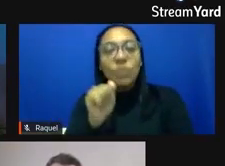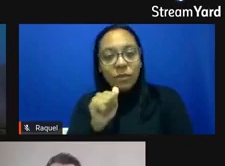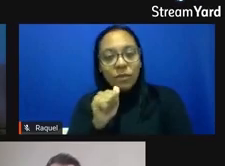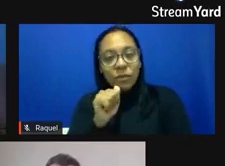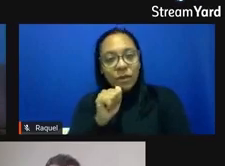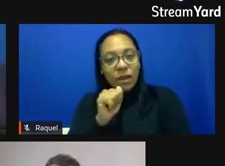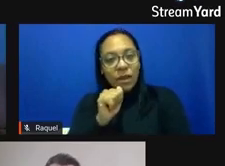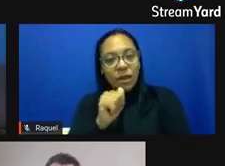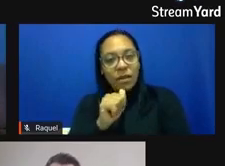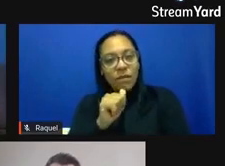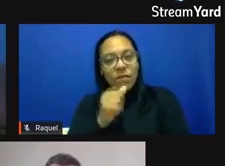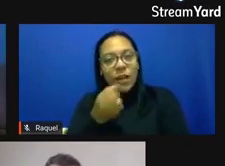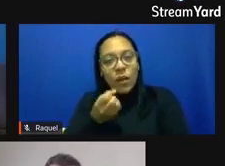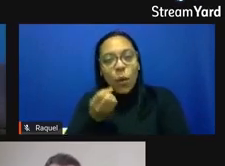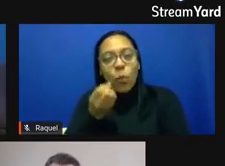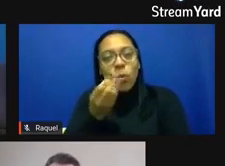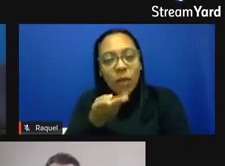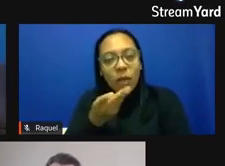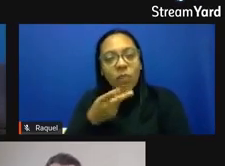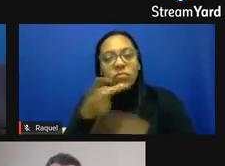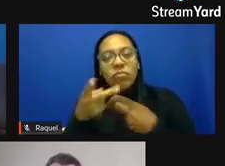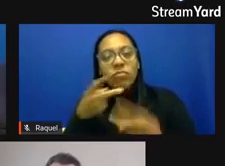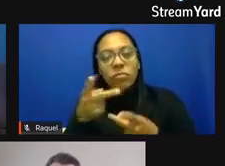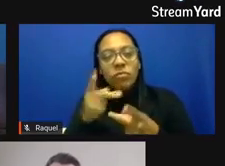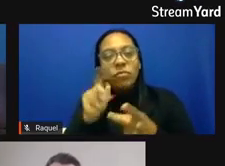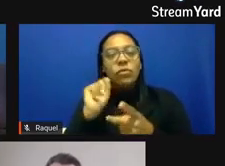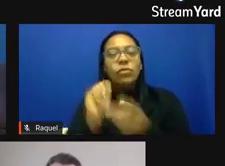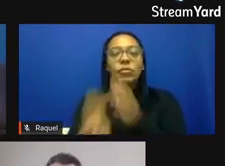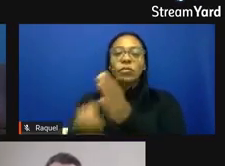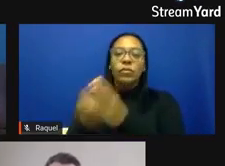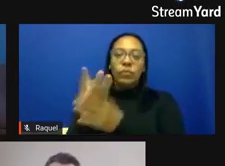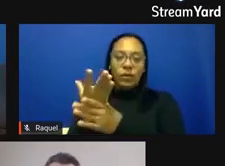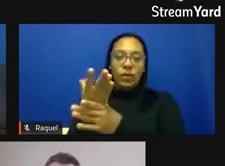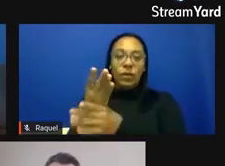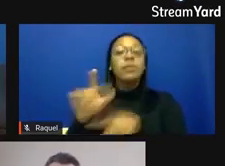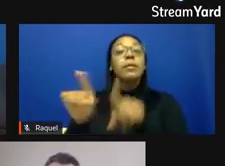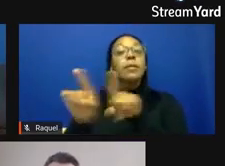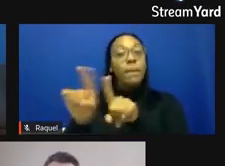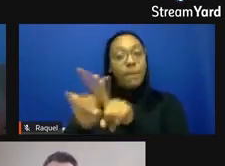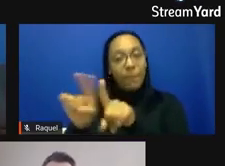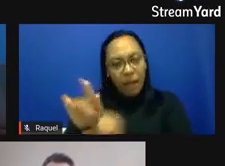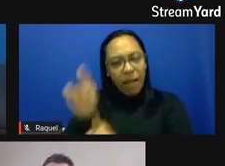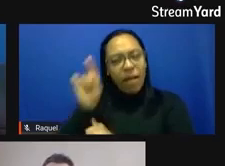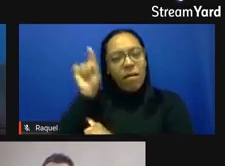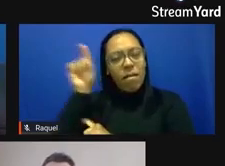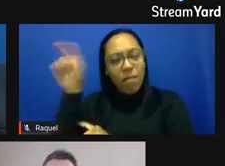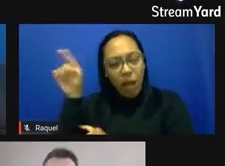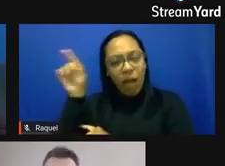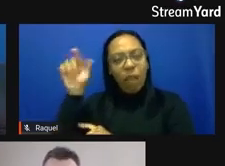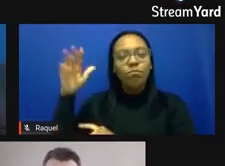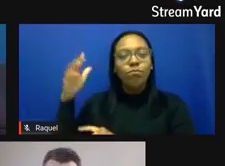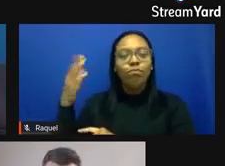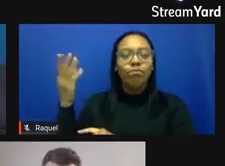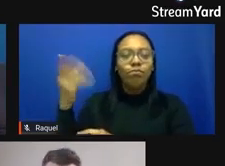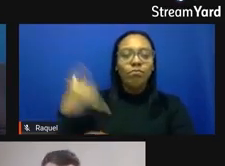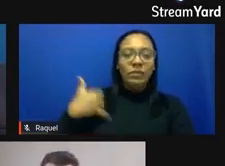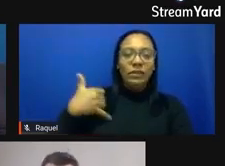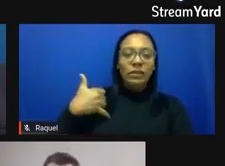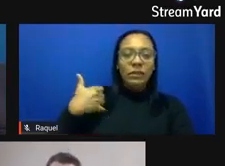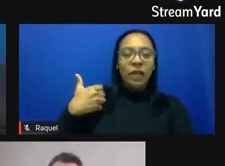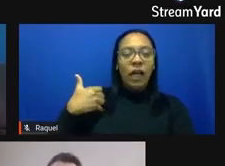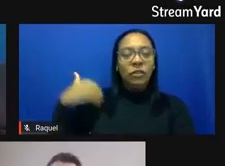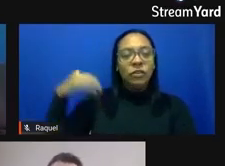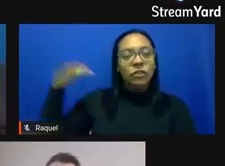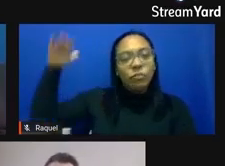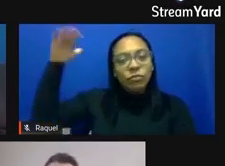aconteceu. Ou até mesmo é lá na fase adulta que a mulher, que foi o que aconteceu com a Bruna, como ela relatou